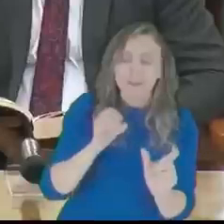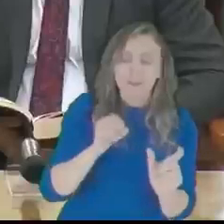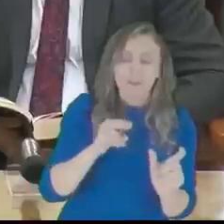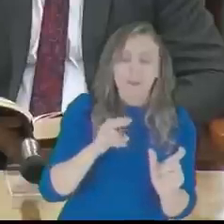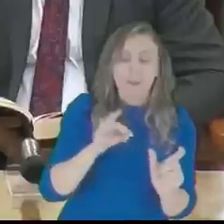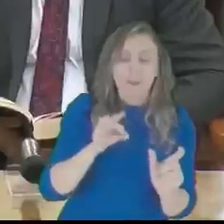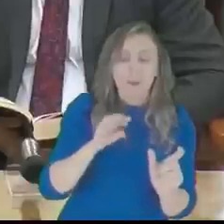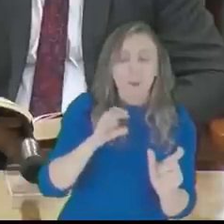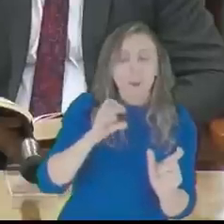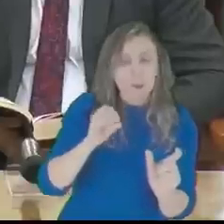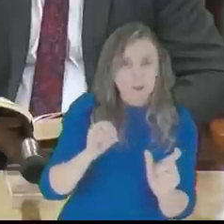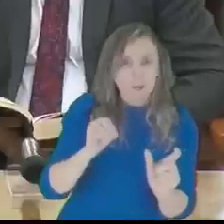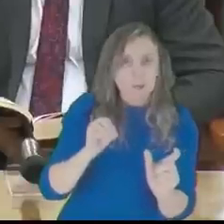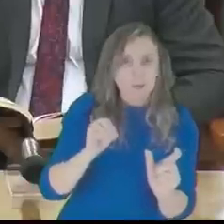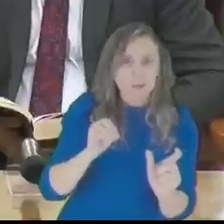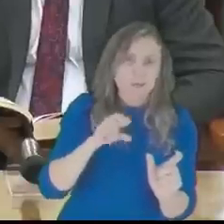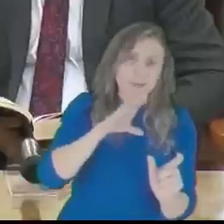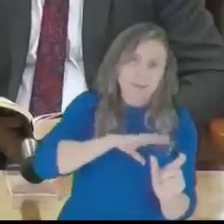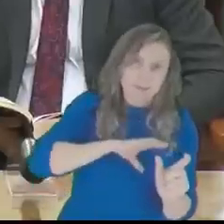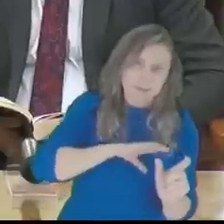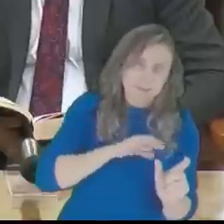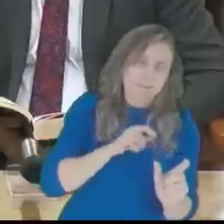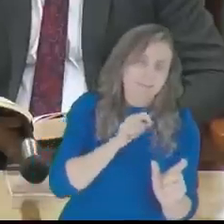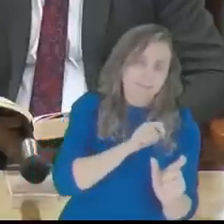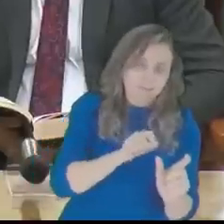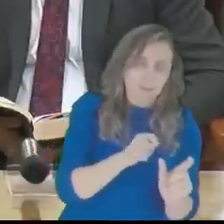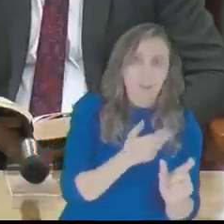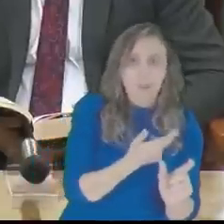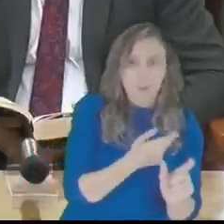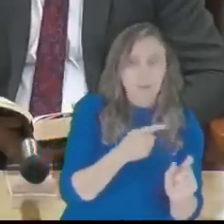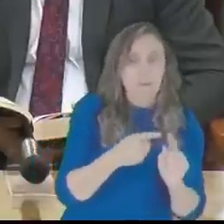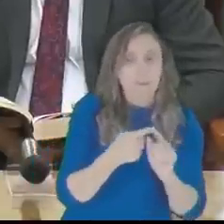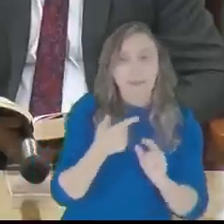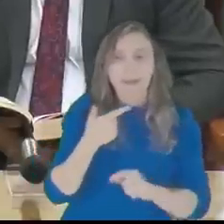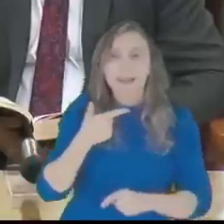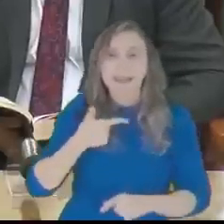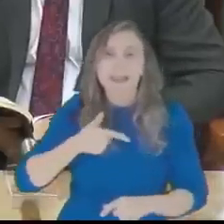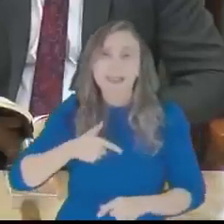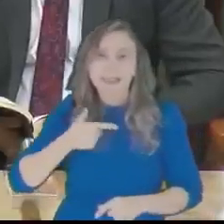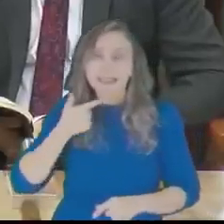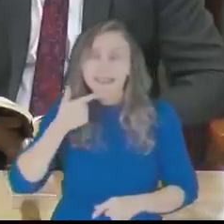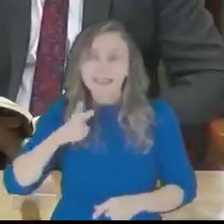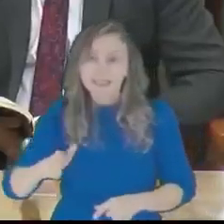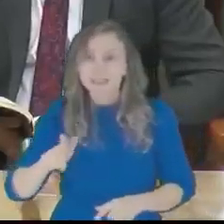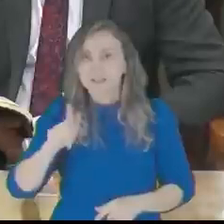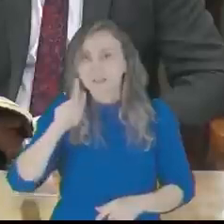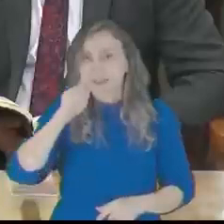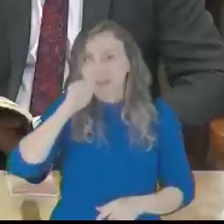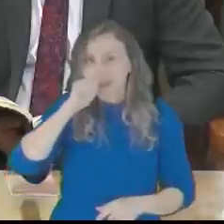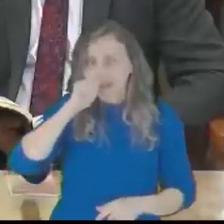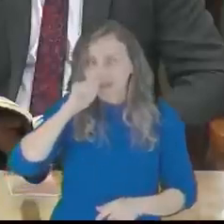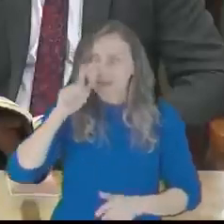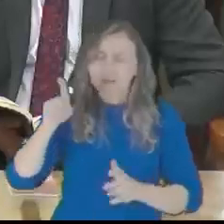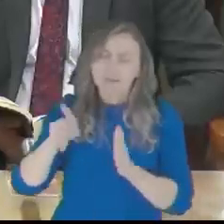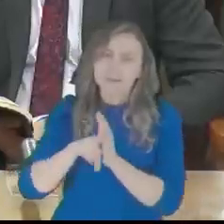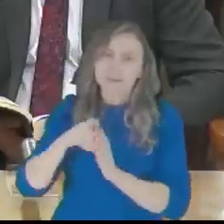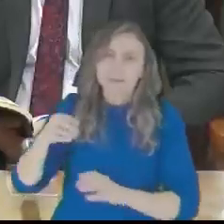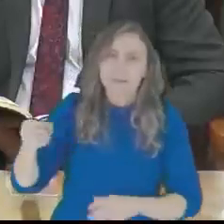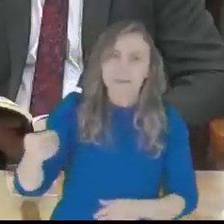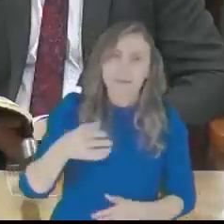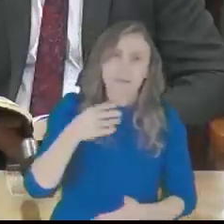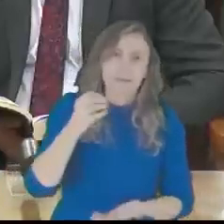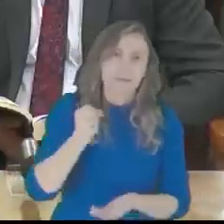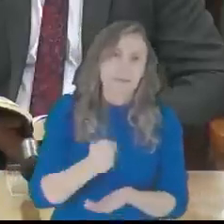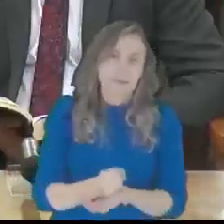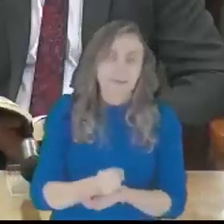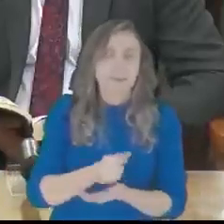forma, mas na língua grega, que é a língua do Novo Testamento, é uma língua muito aperfeiçoada, tem duas palavras